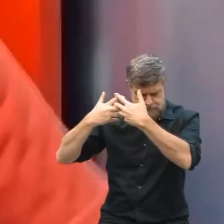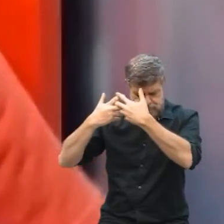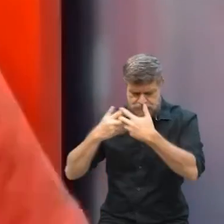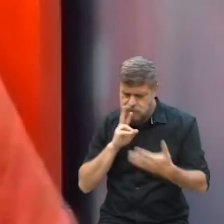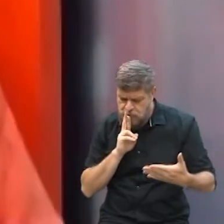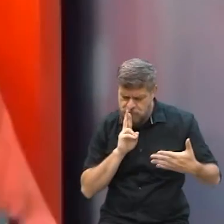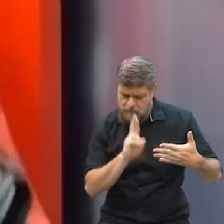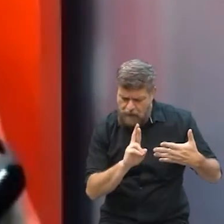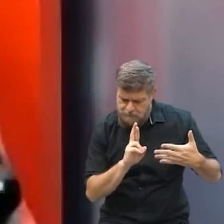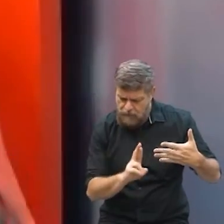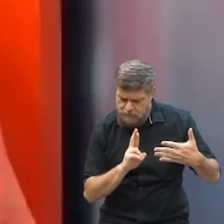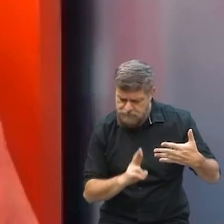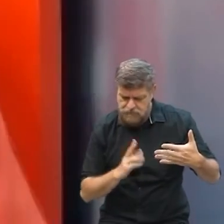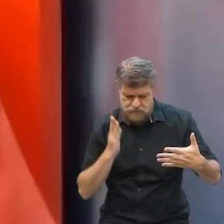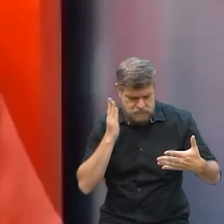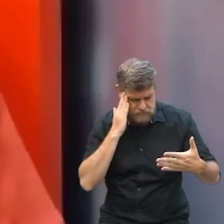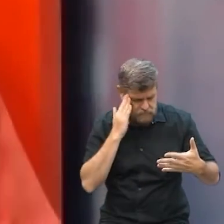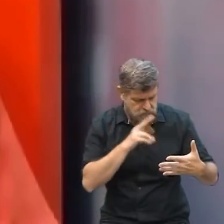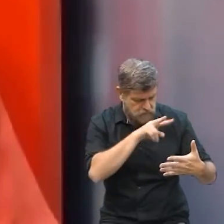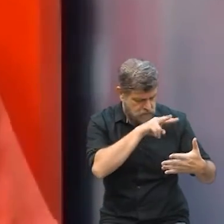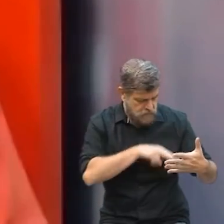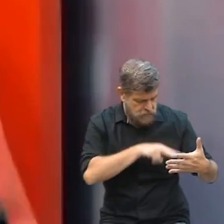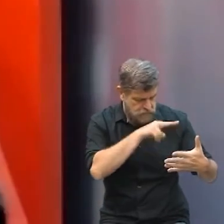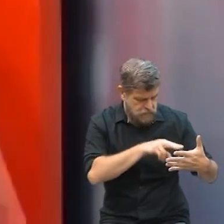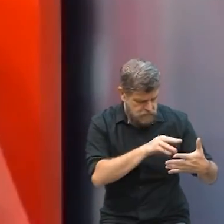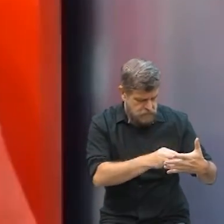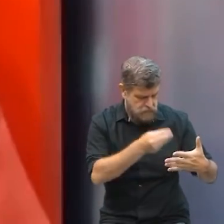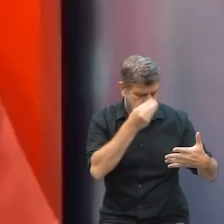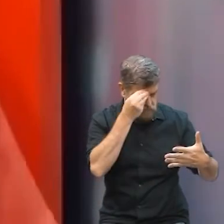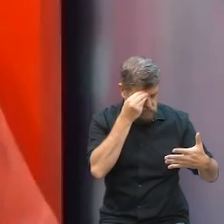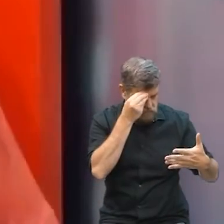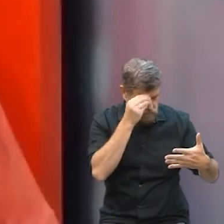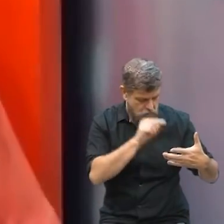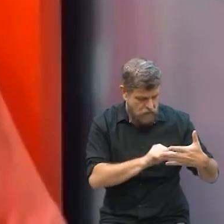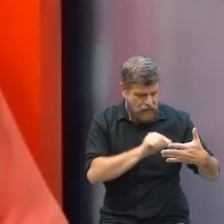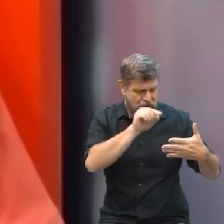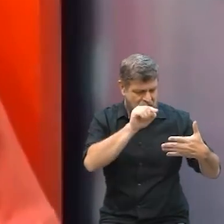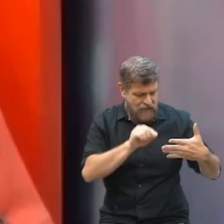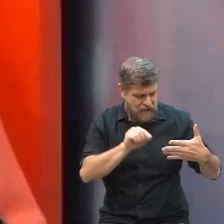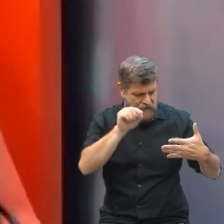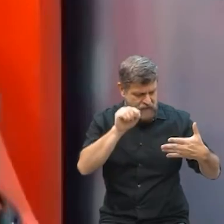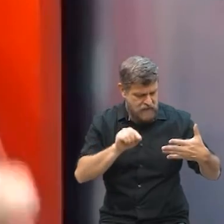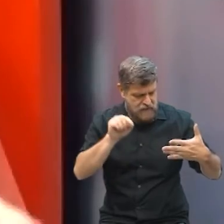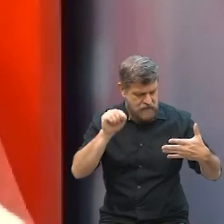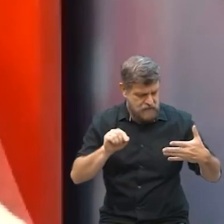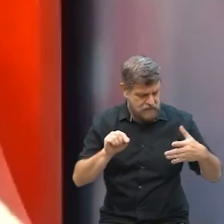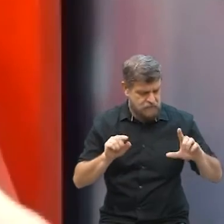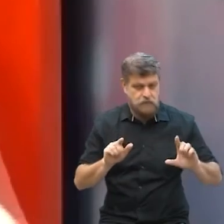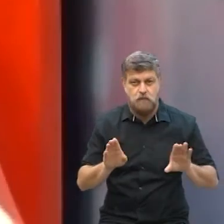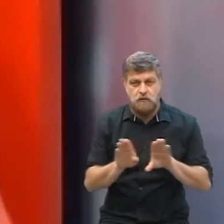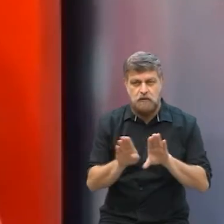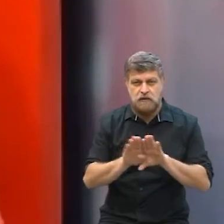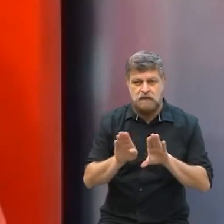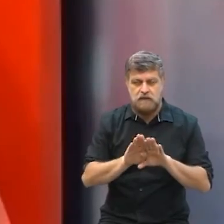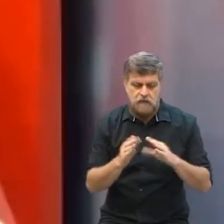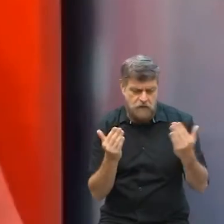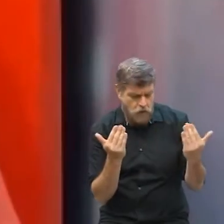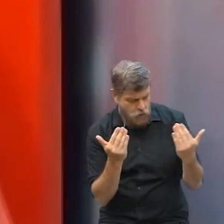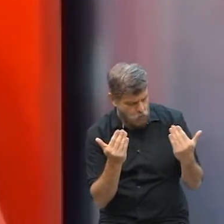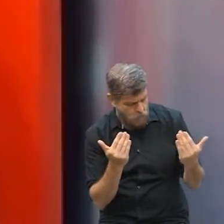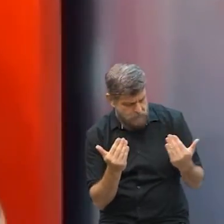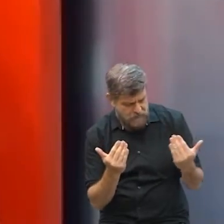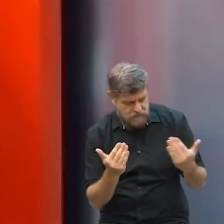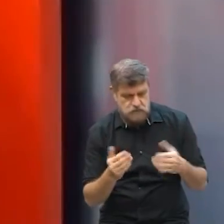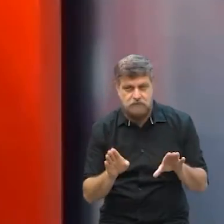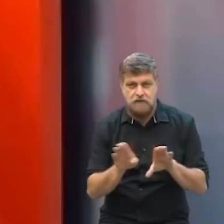do aluno. Saber olhar dados gráficos, saber fazer